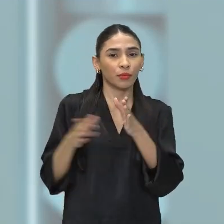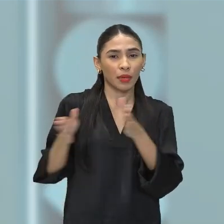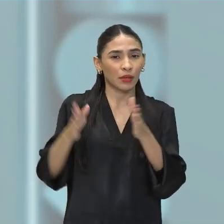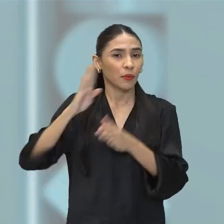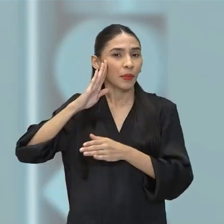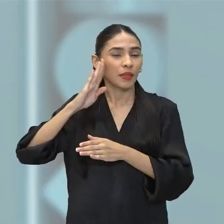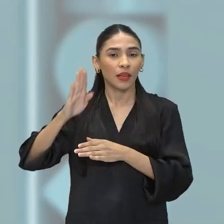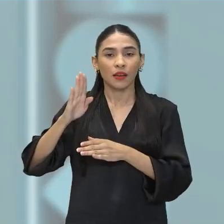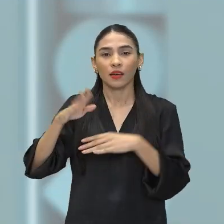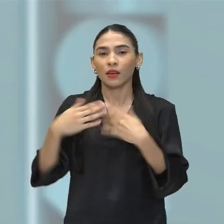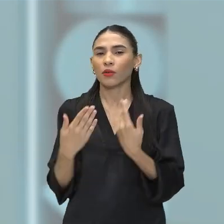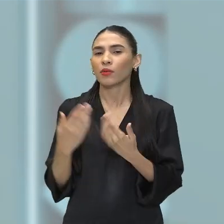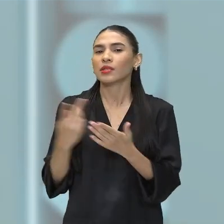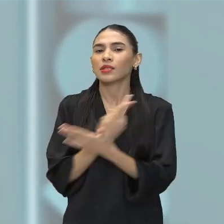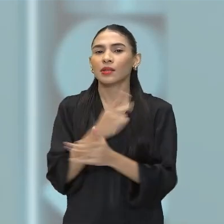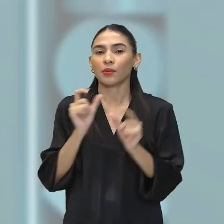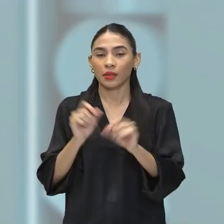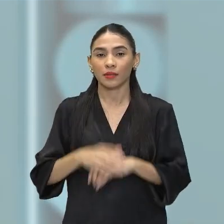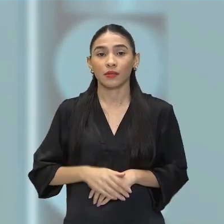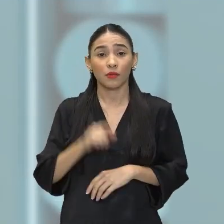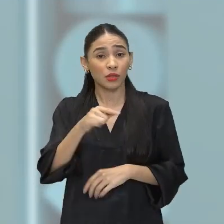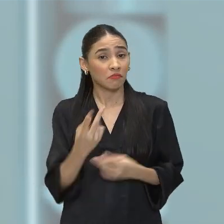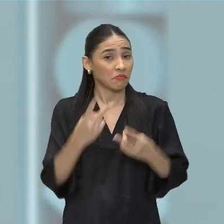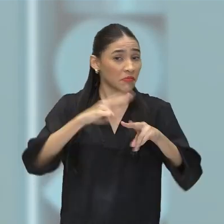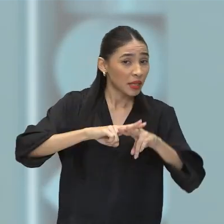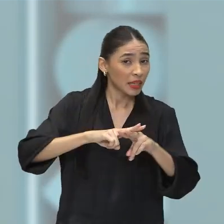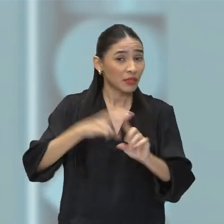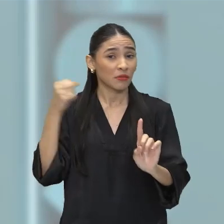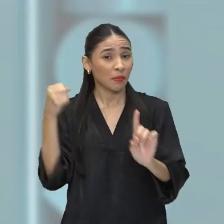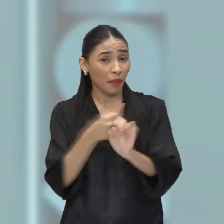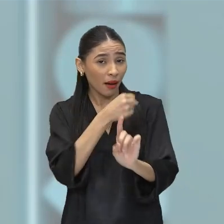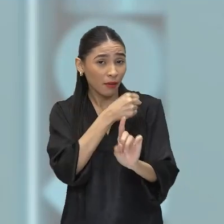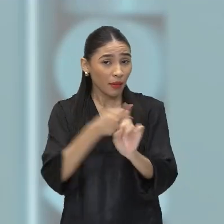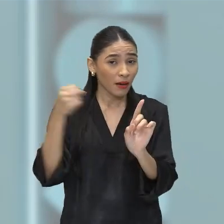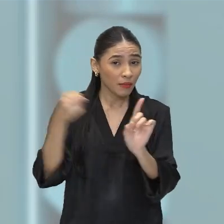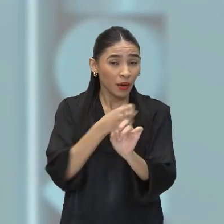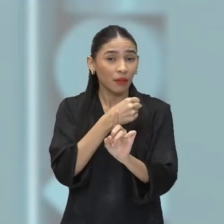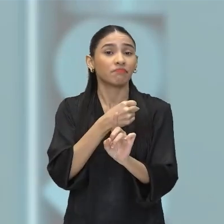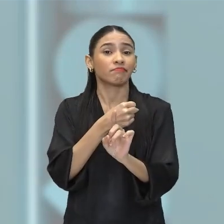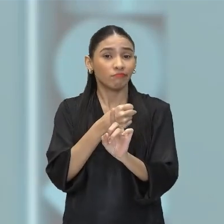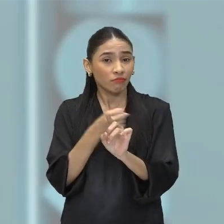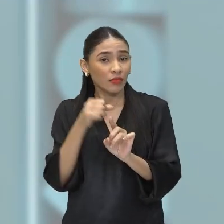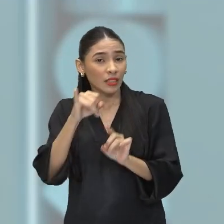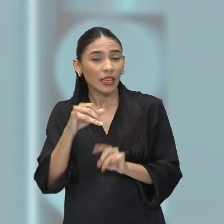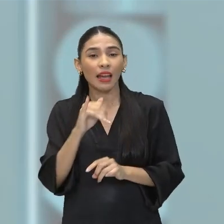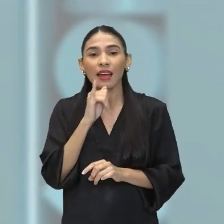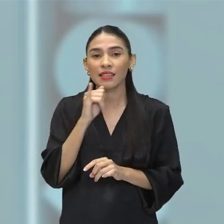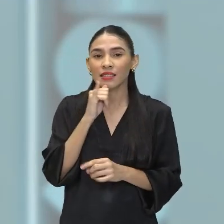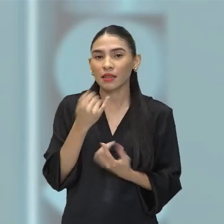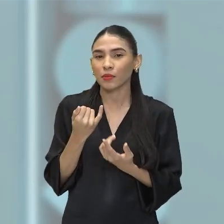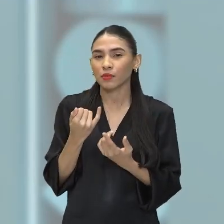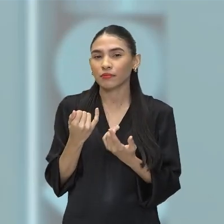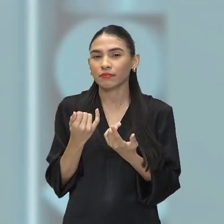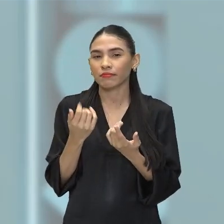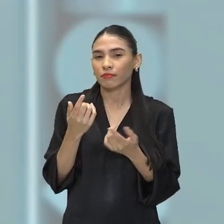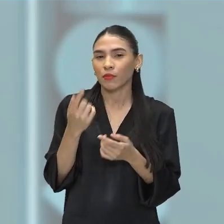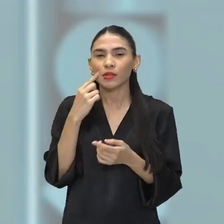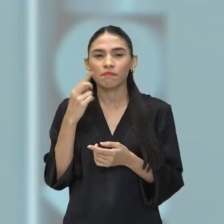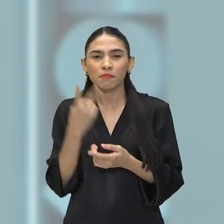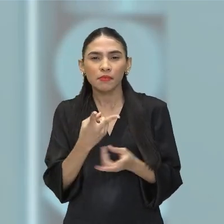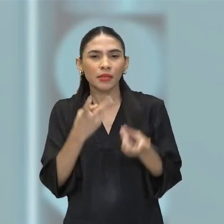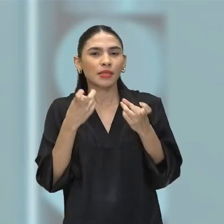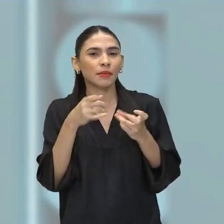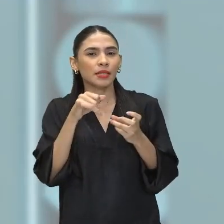o que ocorria naquele período? Você era preso, você era torturado, Se existia alguma suspeita de que você estava